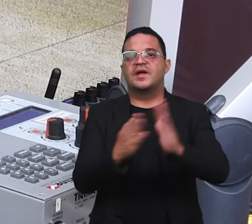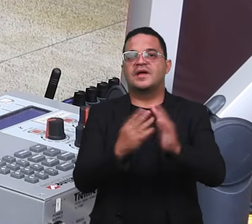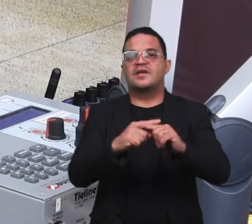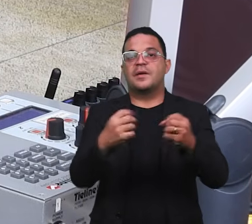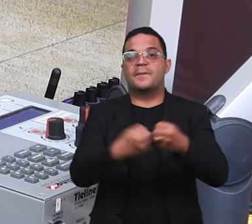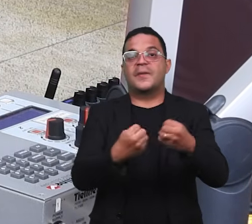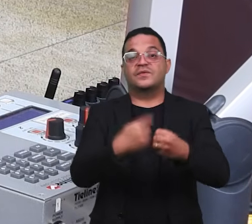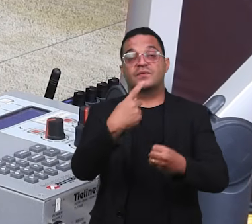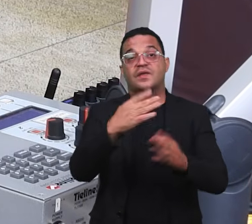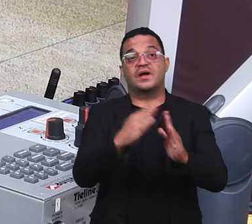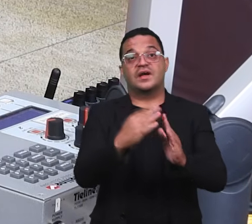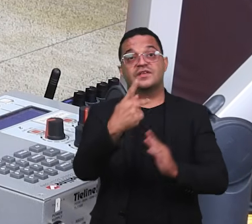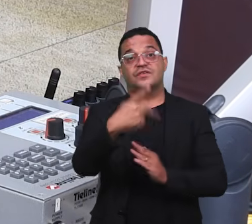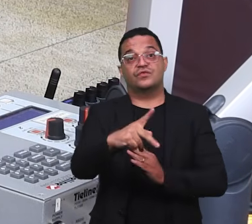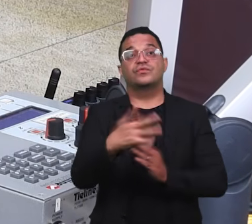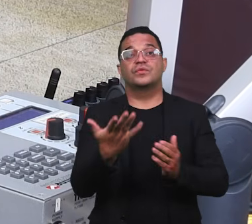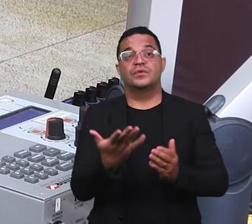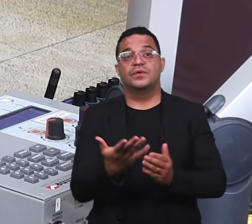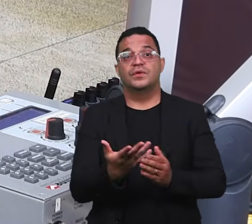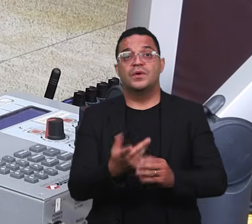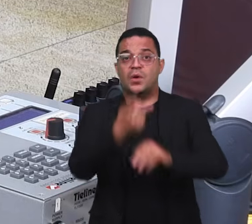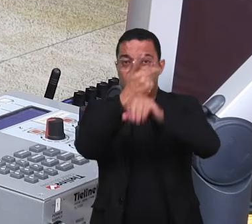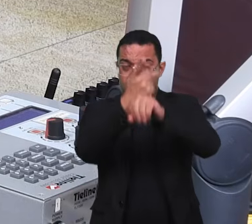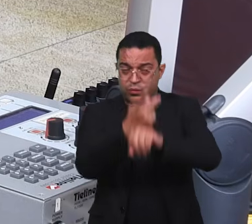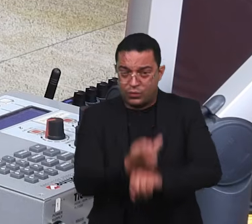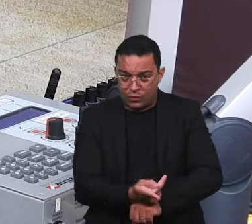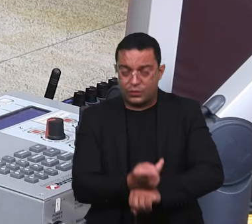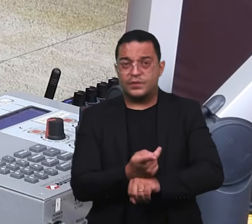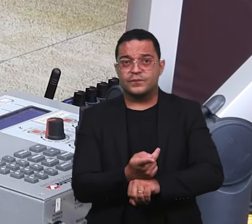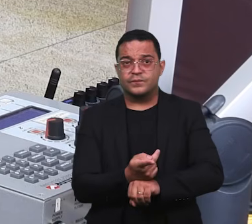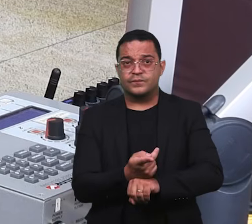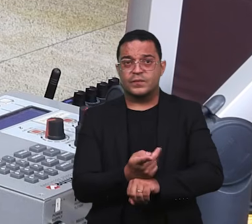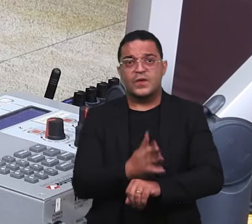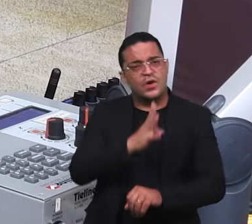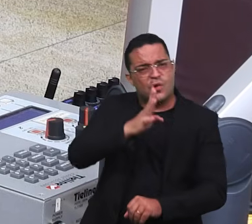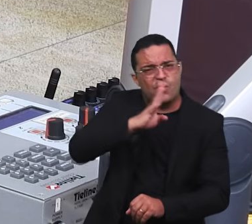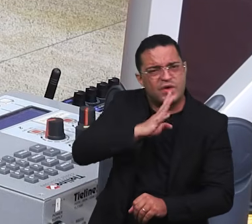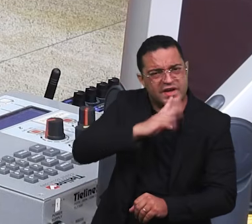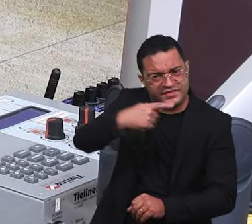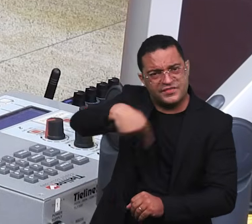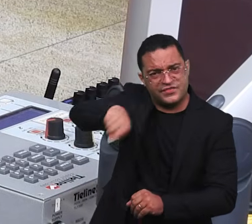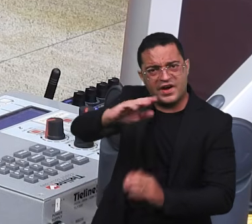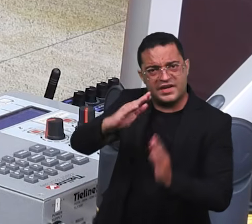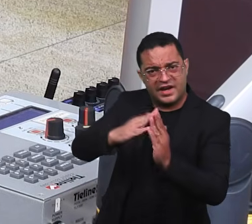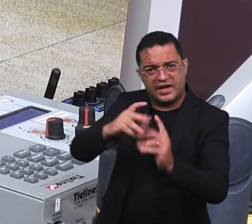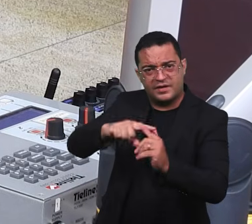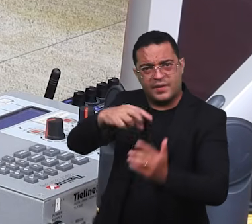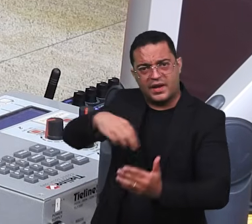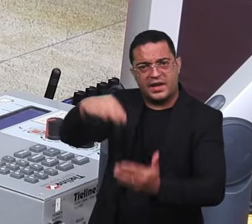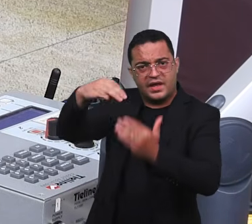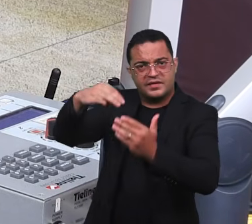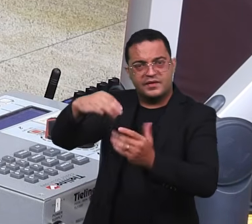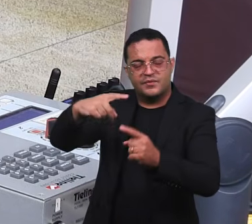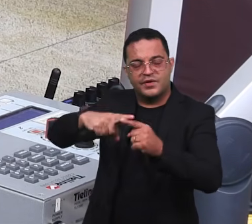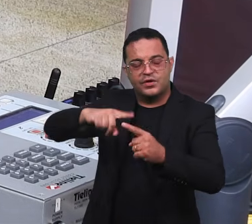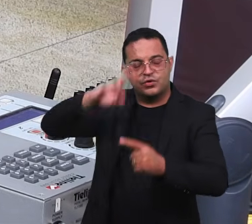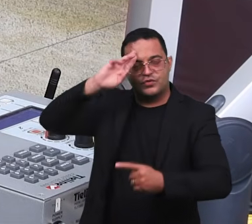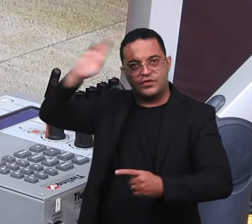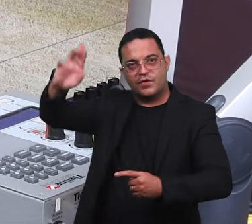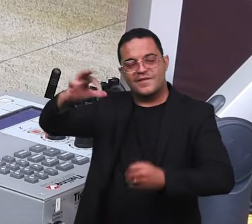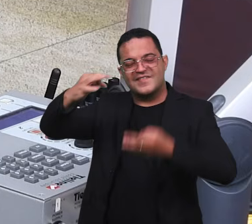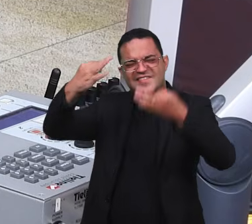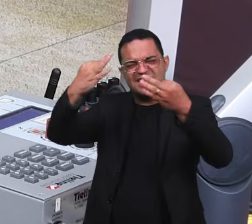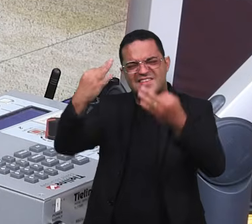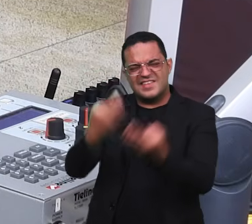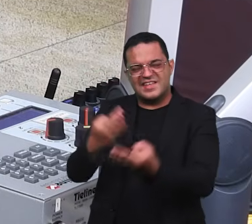igreja mais próxima da sua casa. Você pode pesquisar e entrar em uma de nossas igrejas.